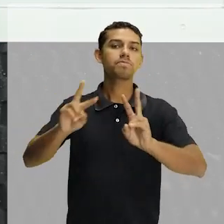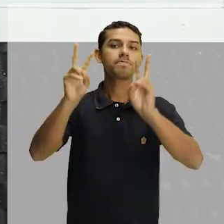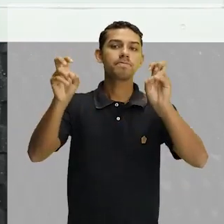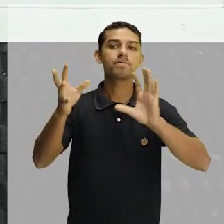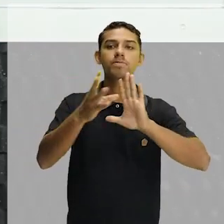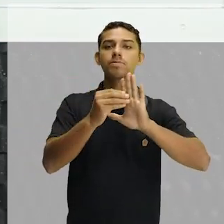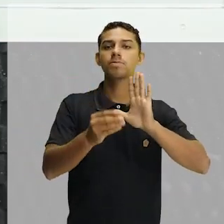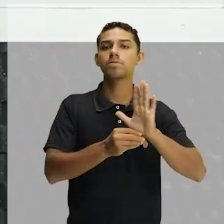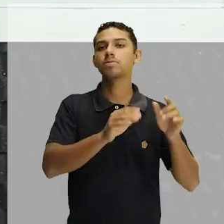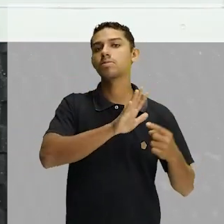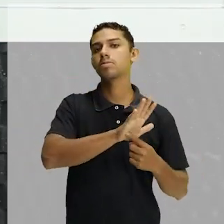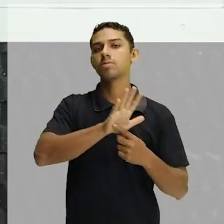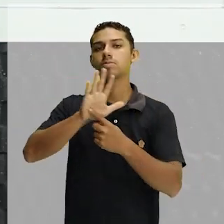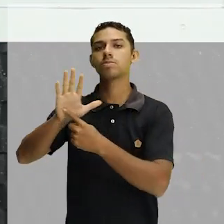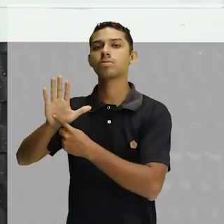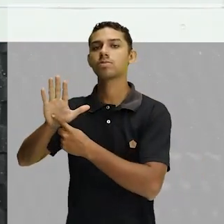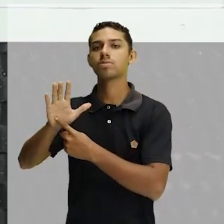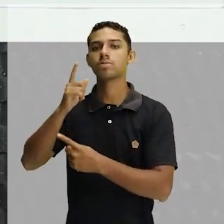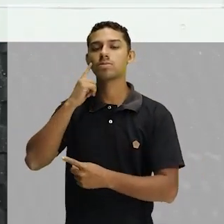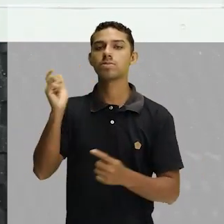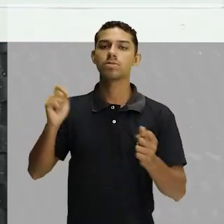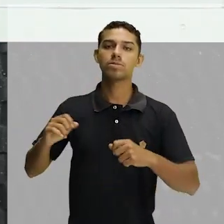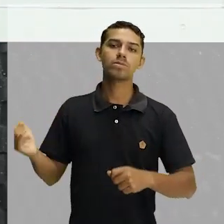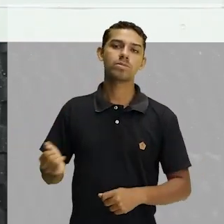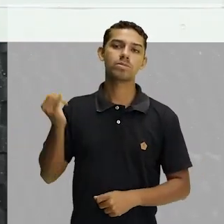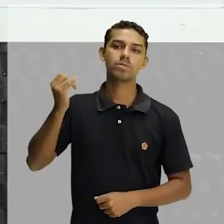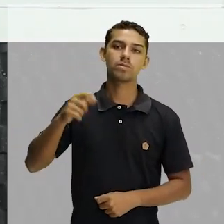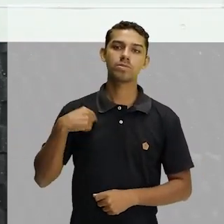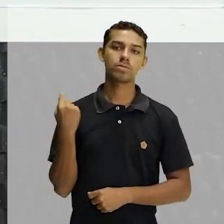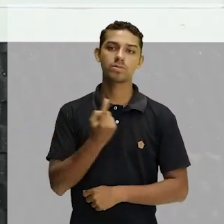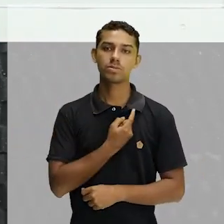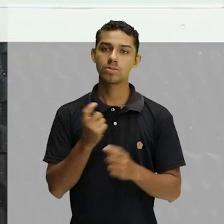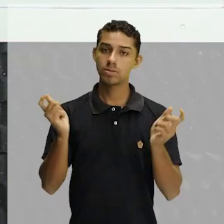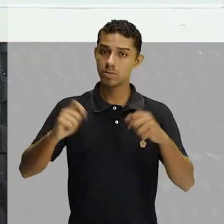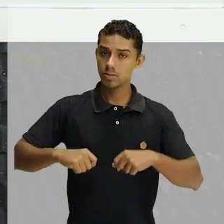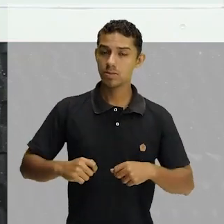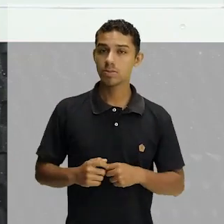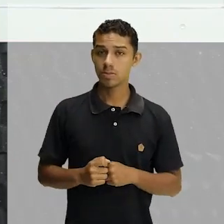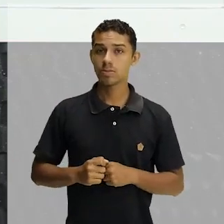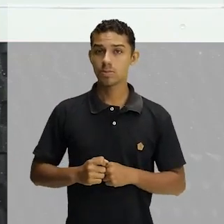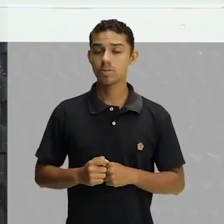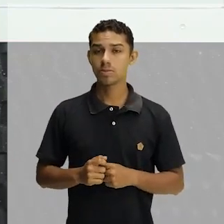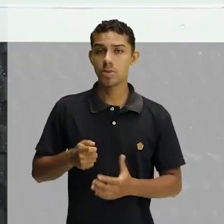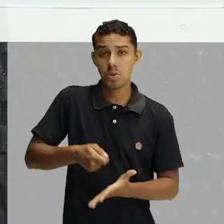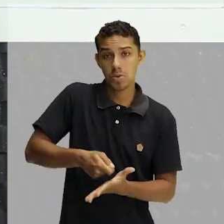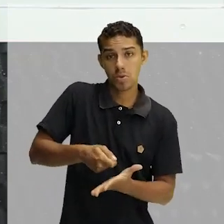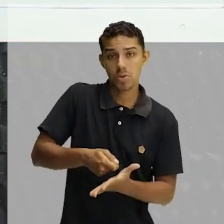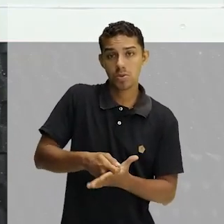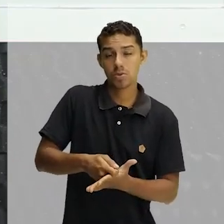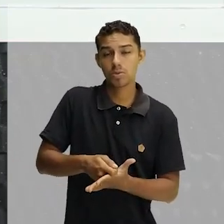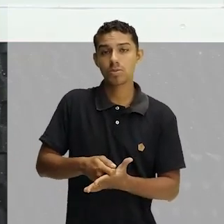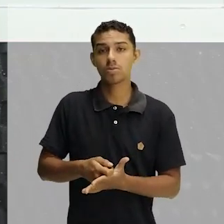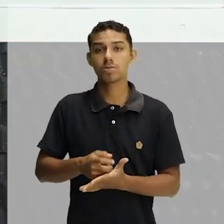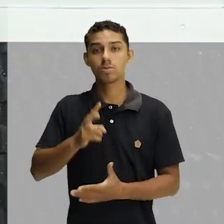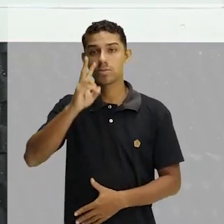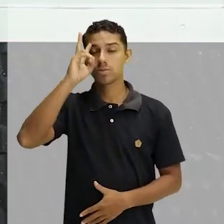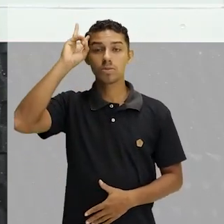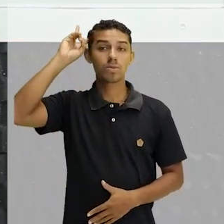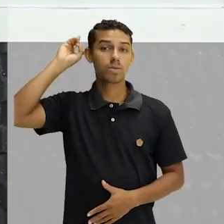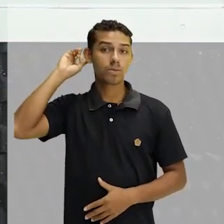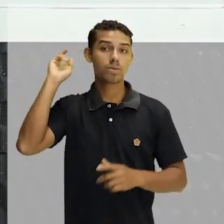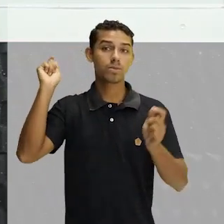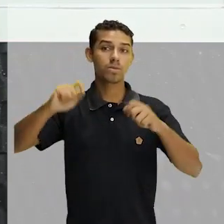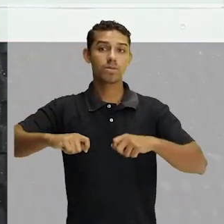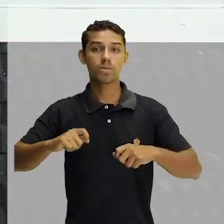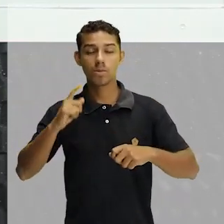o contratualismo, ó, é um conteúdo importante para a gente, é um conteúdo muito cobrado nos vestibulares, correto? Esses